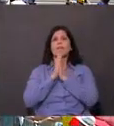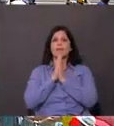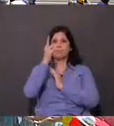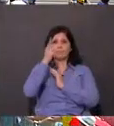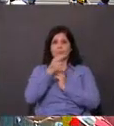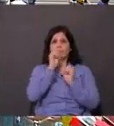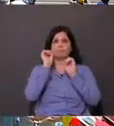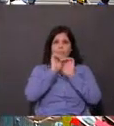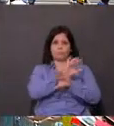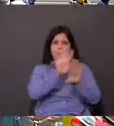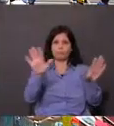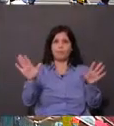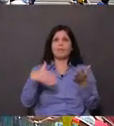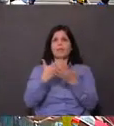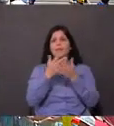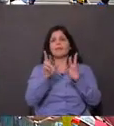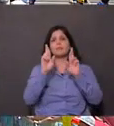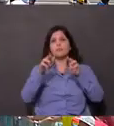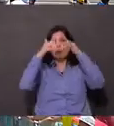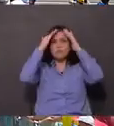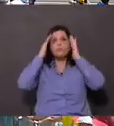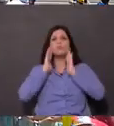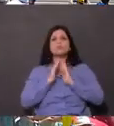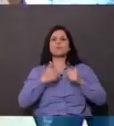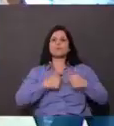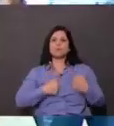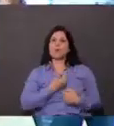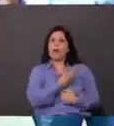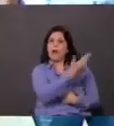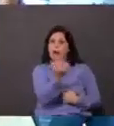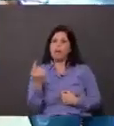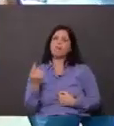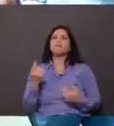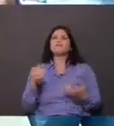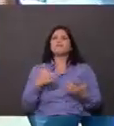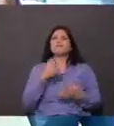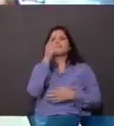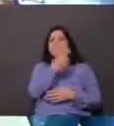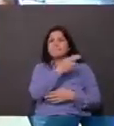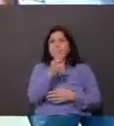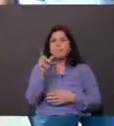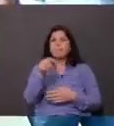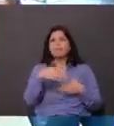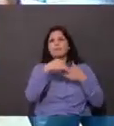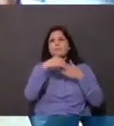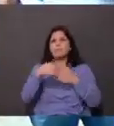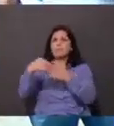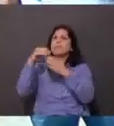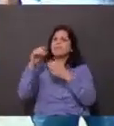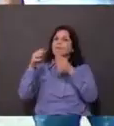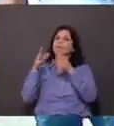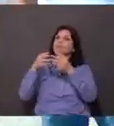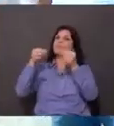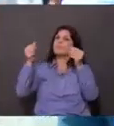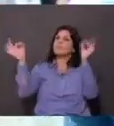and may the Virgin Mary inspire your heart to listen and to let yourselves be guided by the Spirit of the